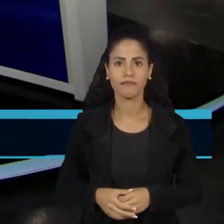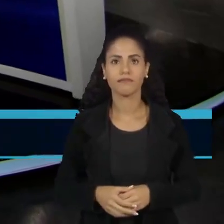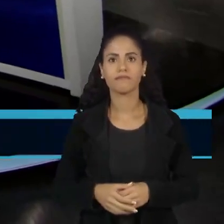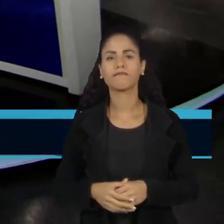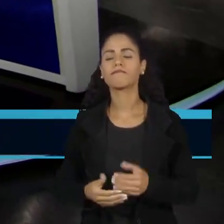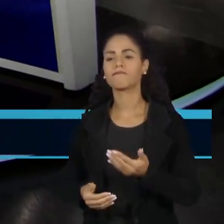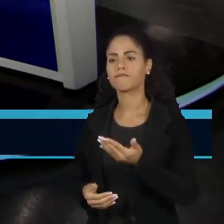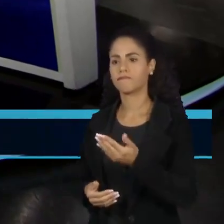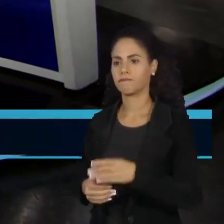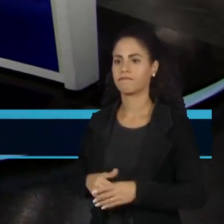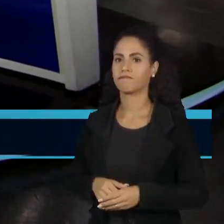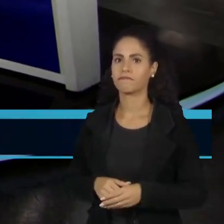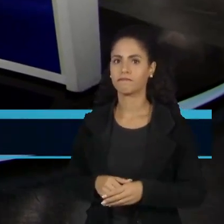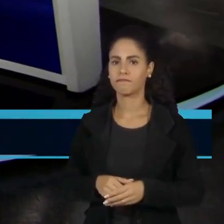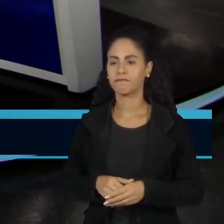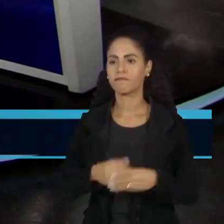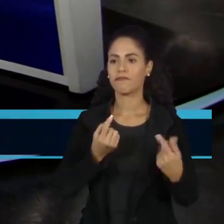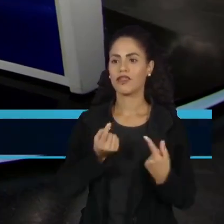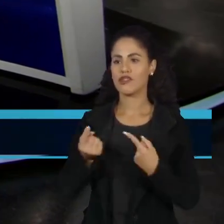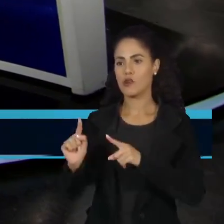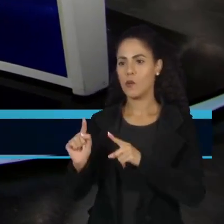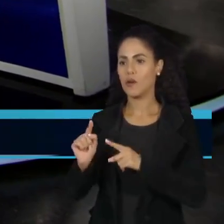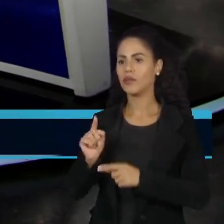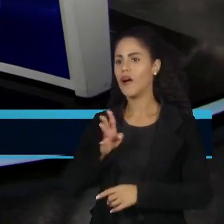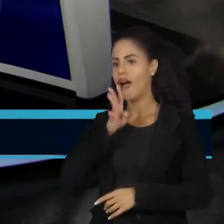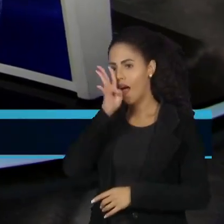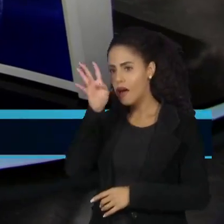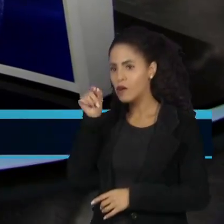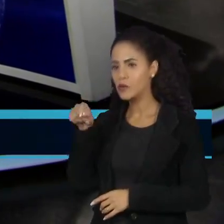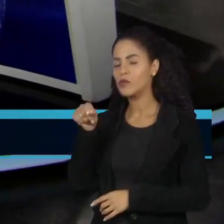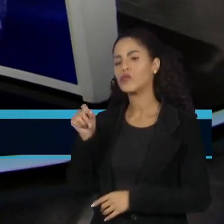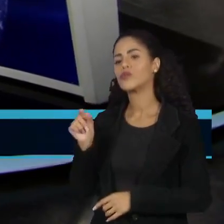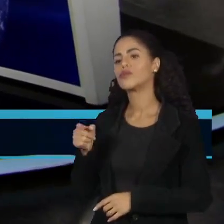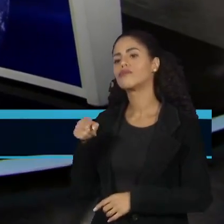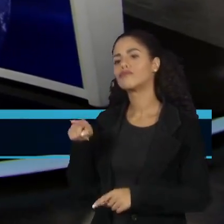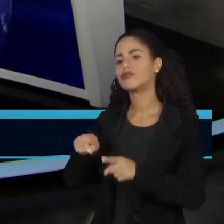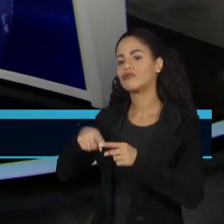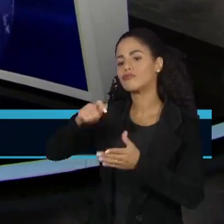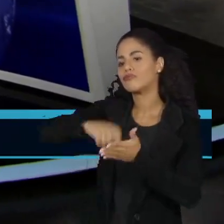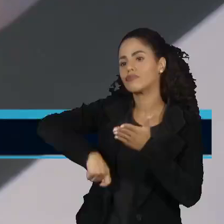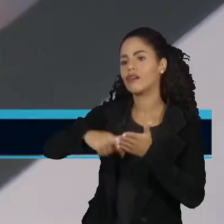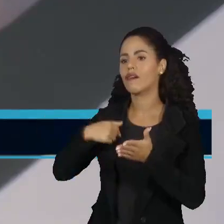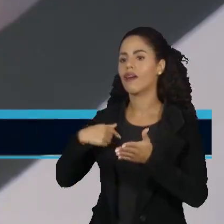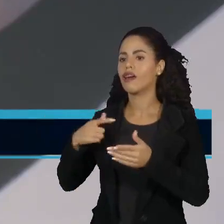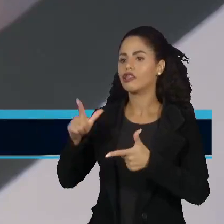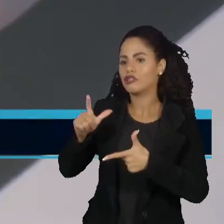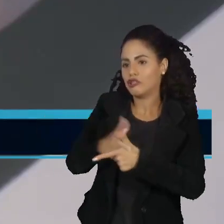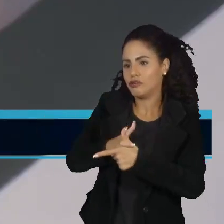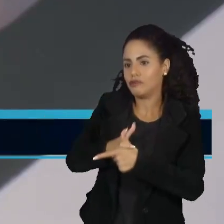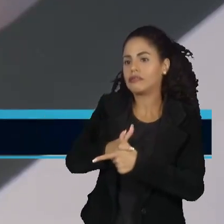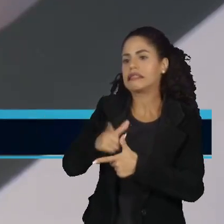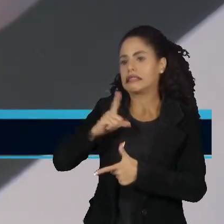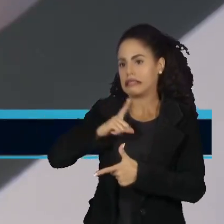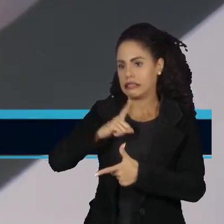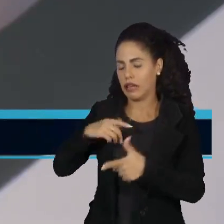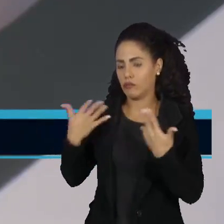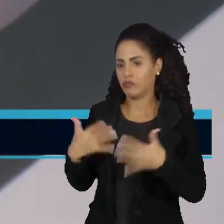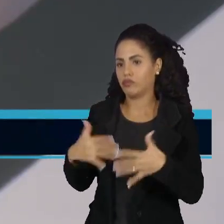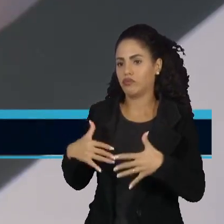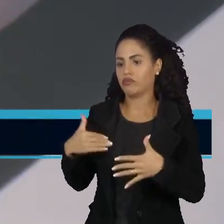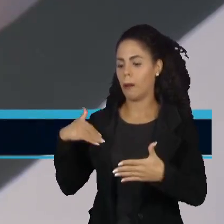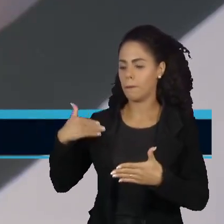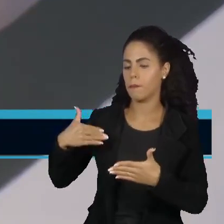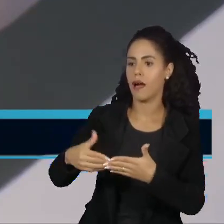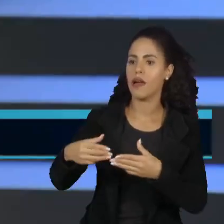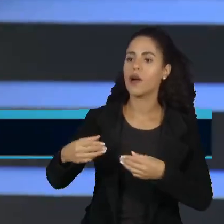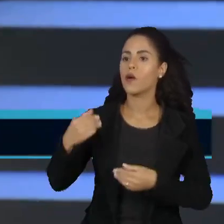Fausto, vamos lá. A oposição acusa o governo de ter contratado aí o maior déficit da história. Já o ministro da